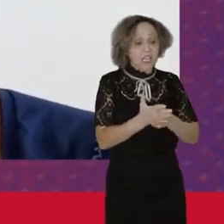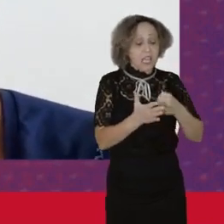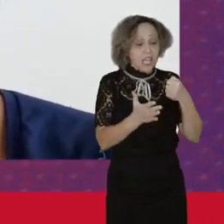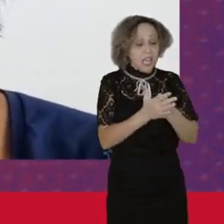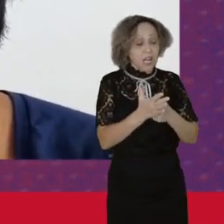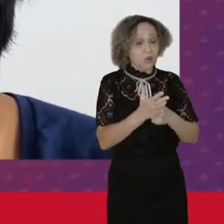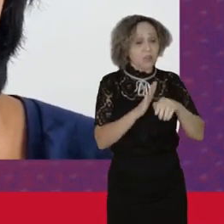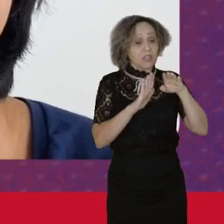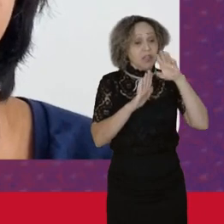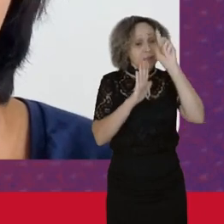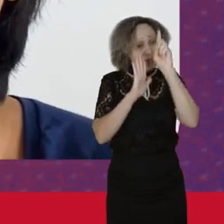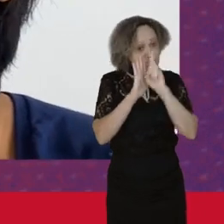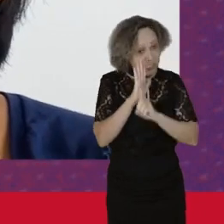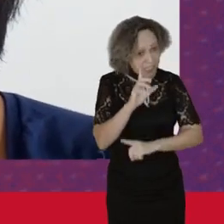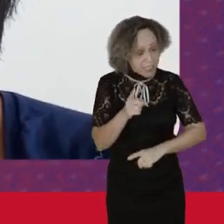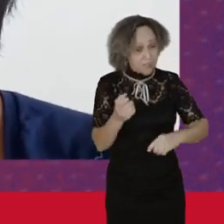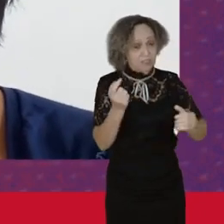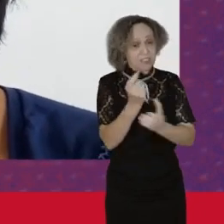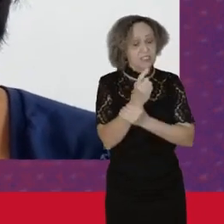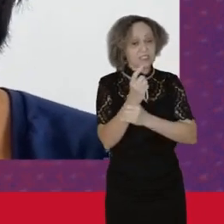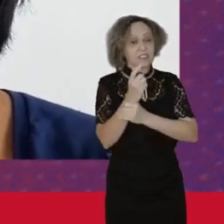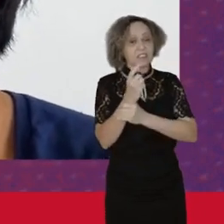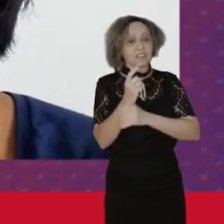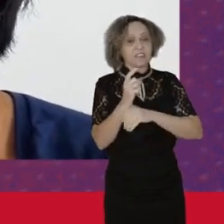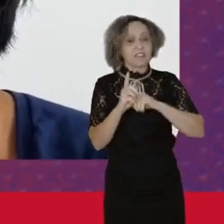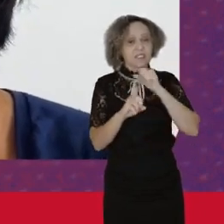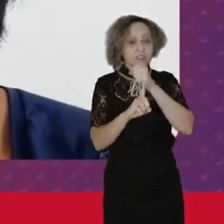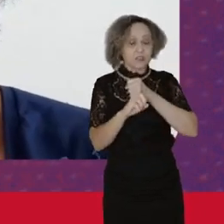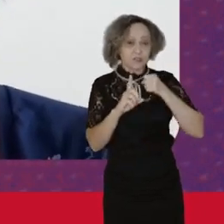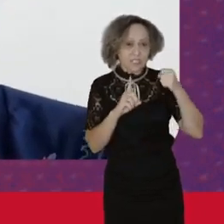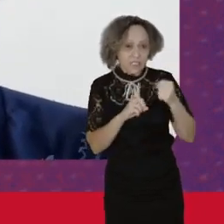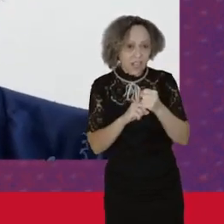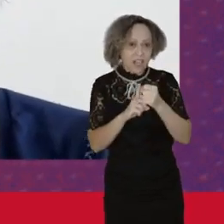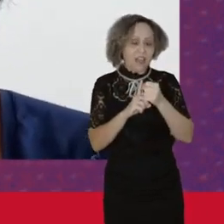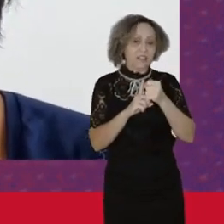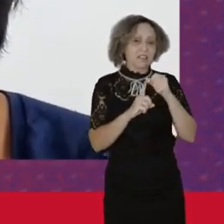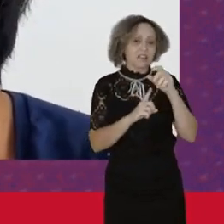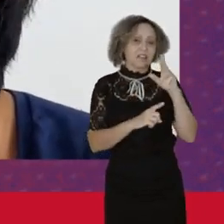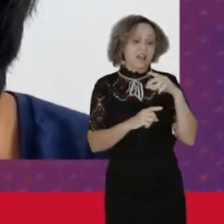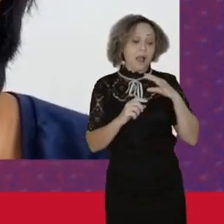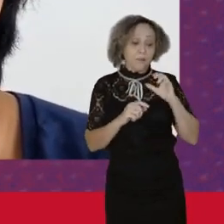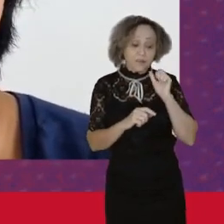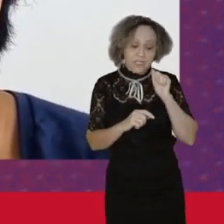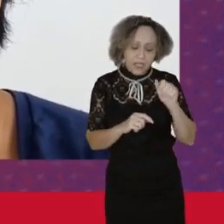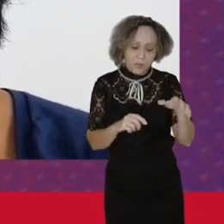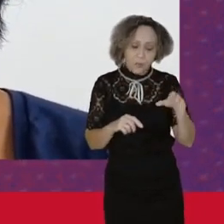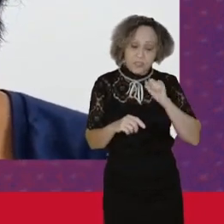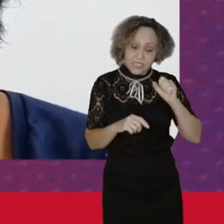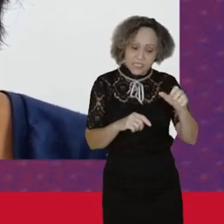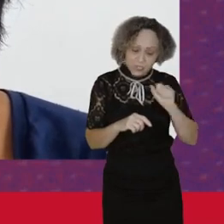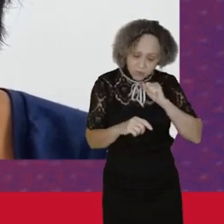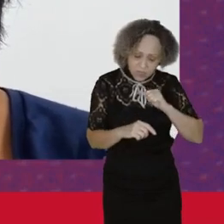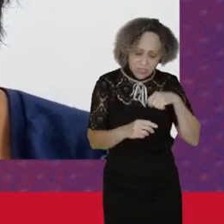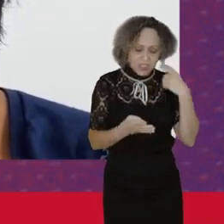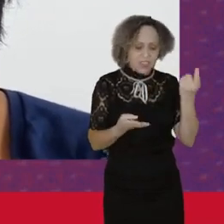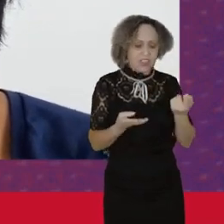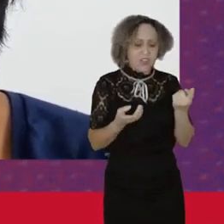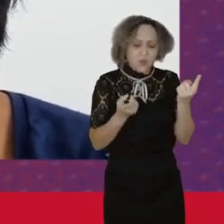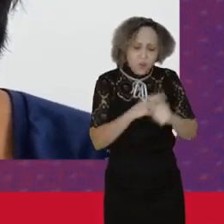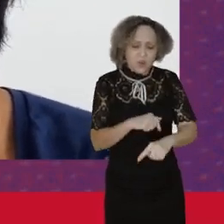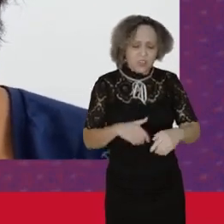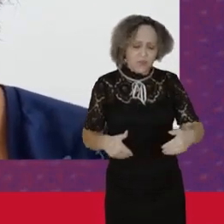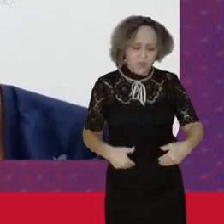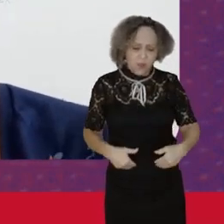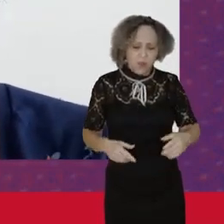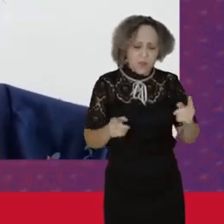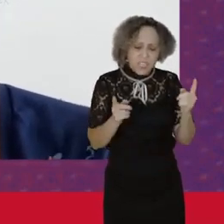ampliação dos direitos sociais, pelo direito à previdência, direito à sindicalização, da luta contra a fome, contra a